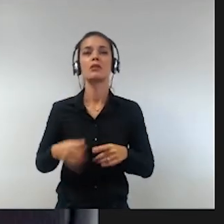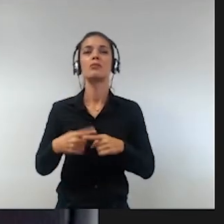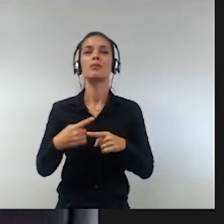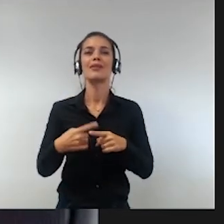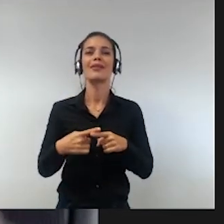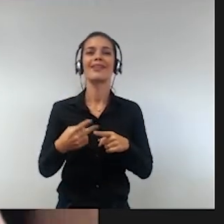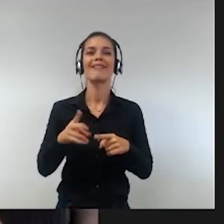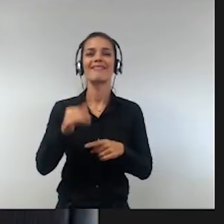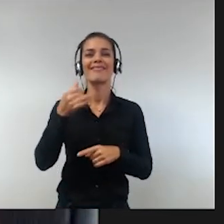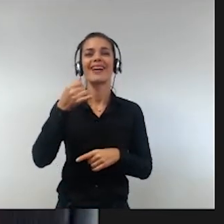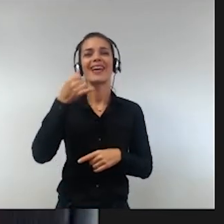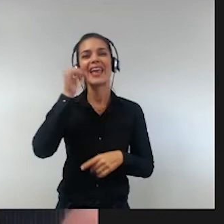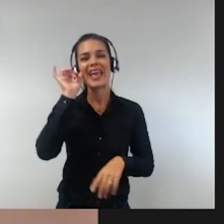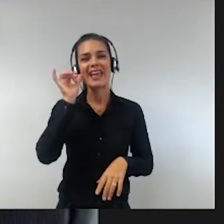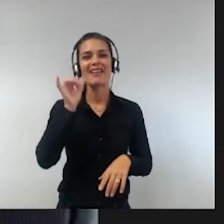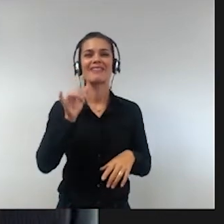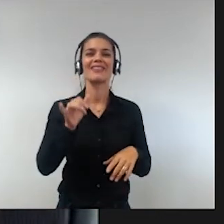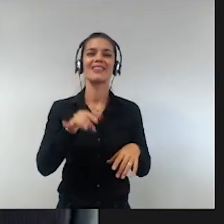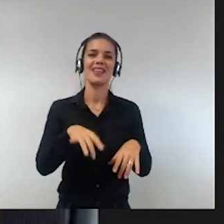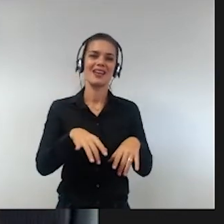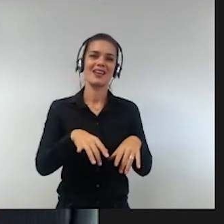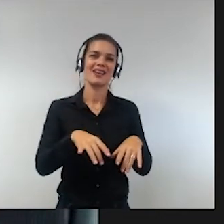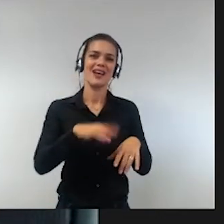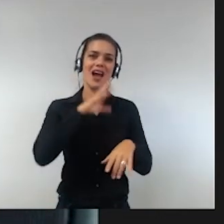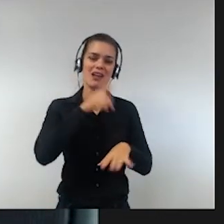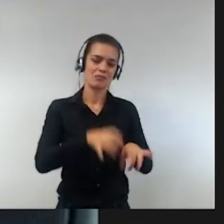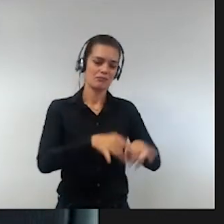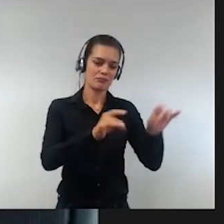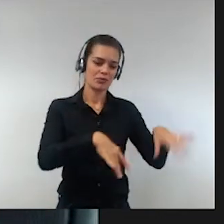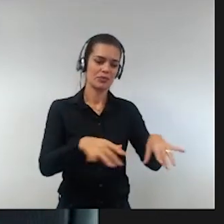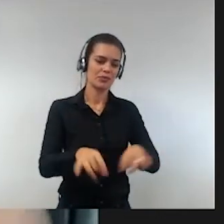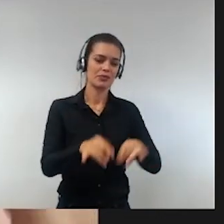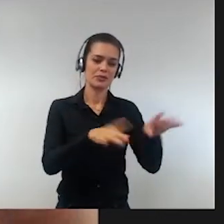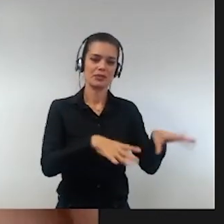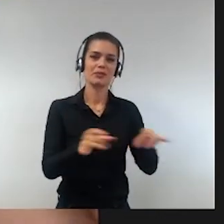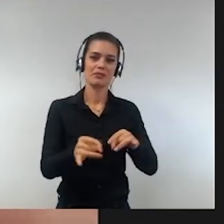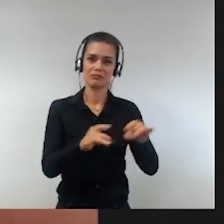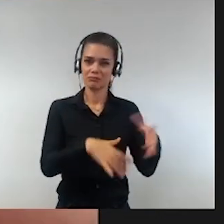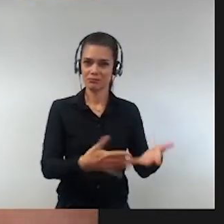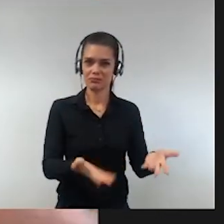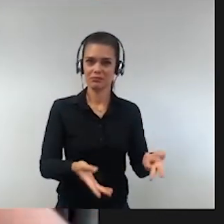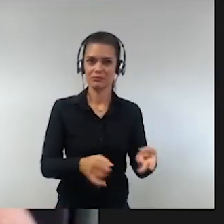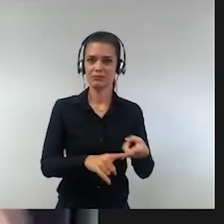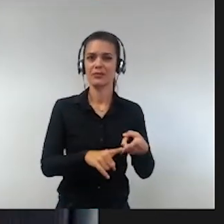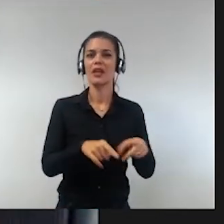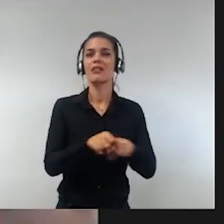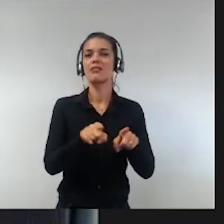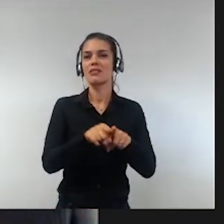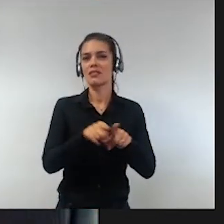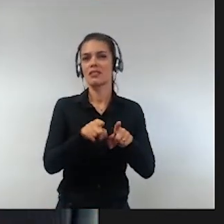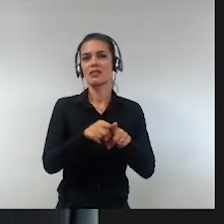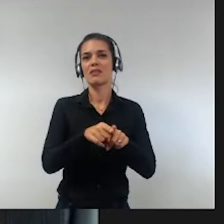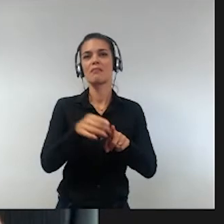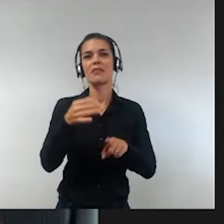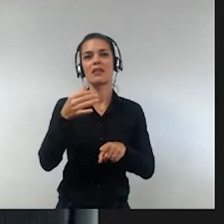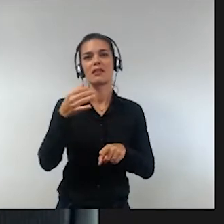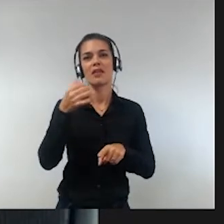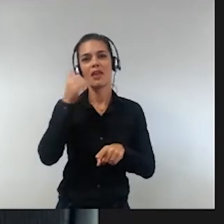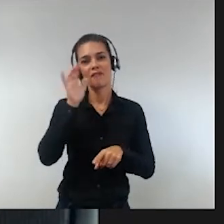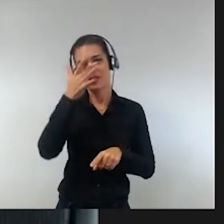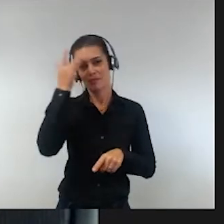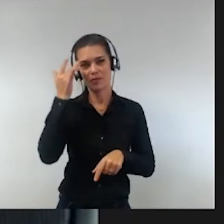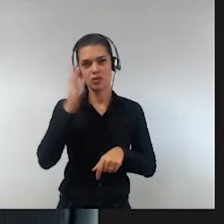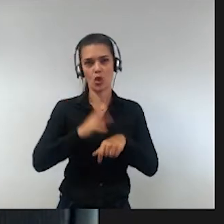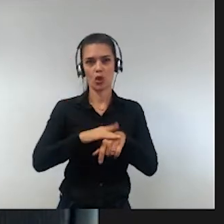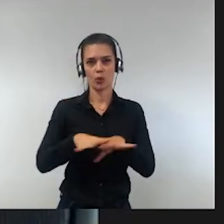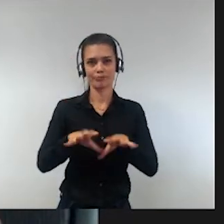que frequentam o SUS também diminuíssem, porque diminui o gasto público com essas pessoas, que já não são mais afetadas pelas zoonoses